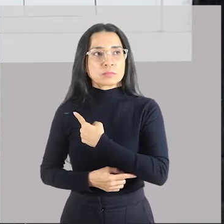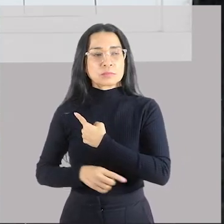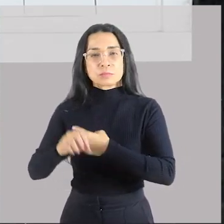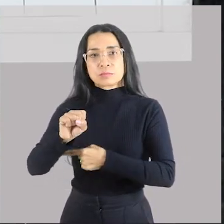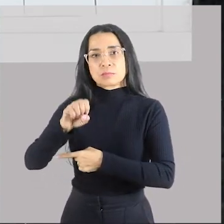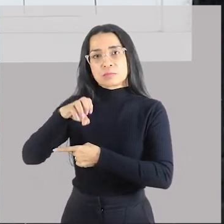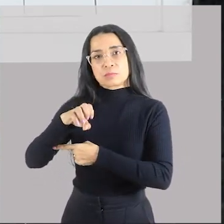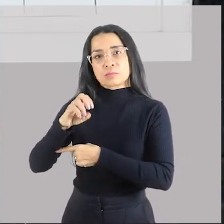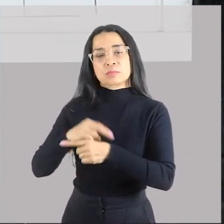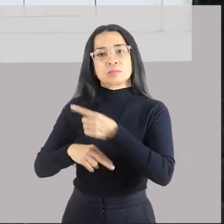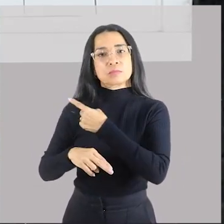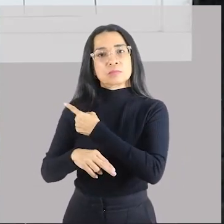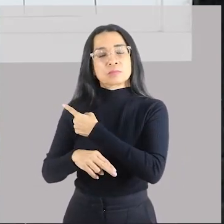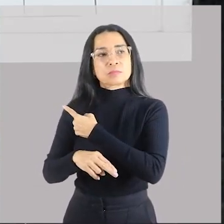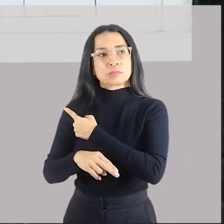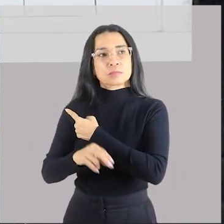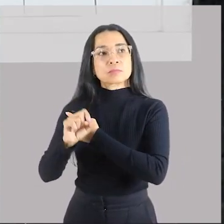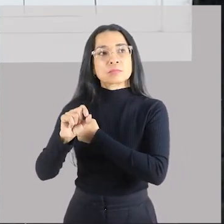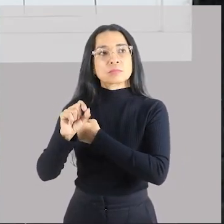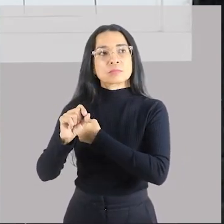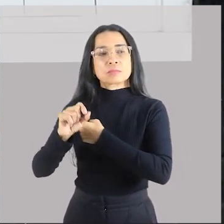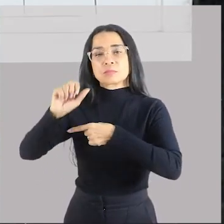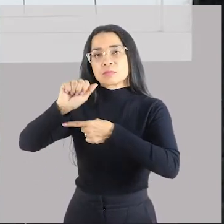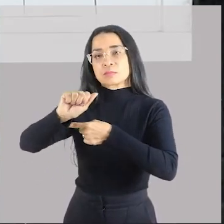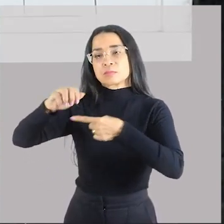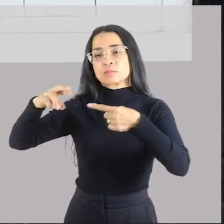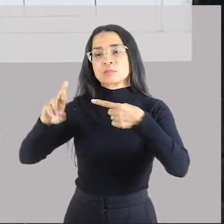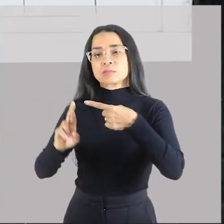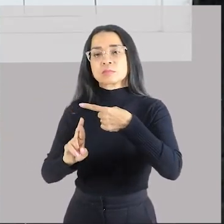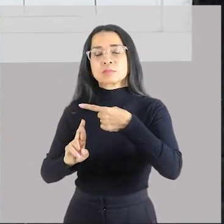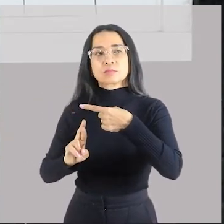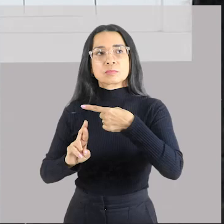pela hipotenusa. Vai ser A sobre R.